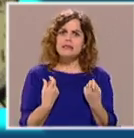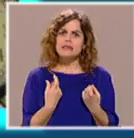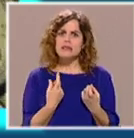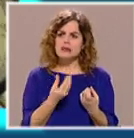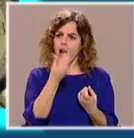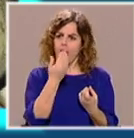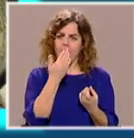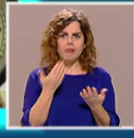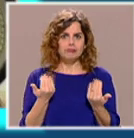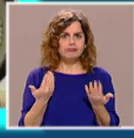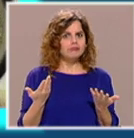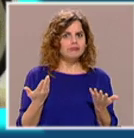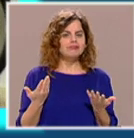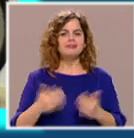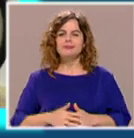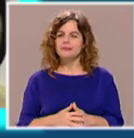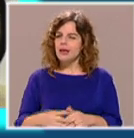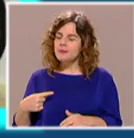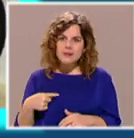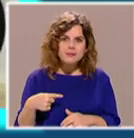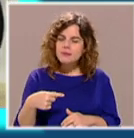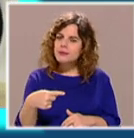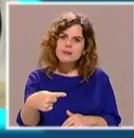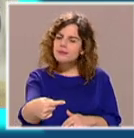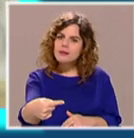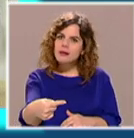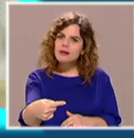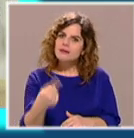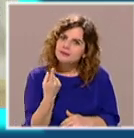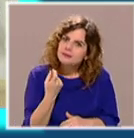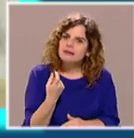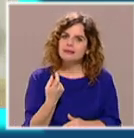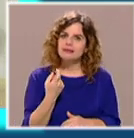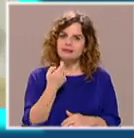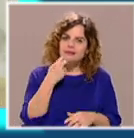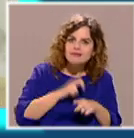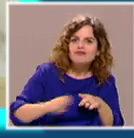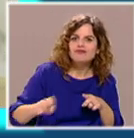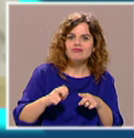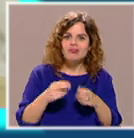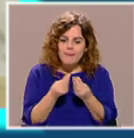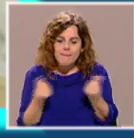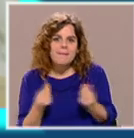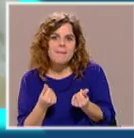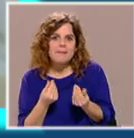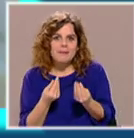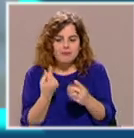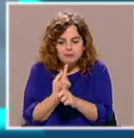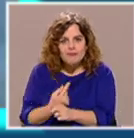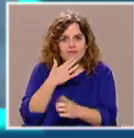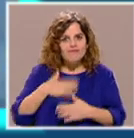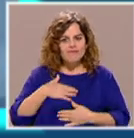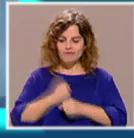de alimentos. Todos os dias necessitamos de energia e de materiais para as nossas